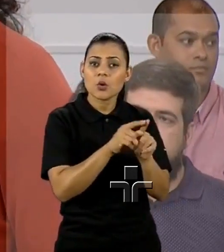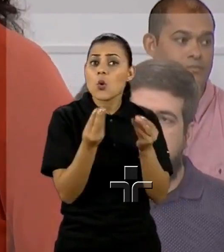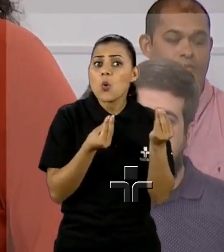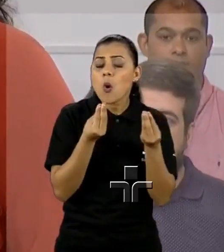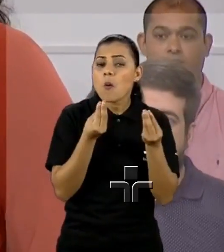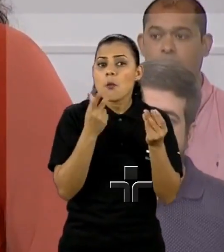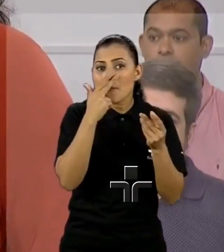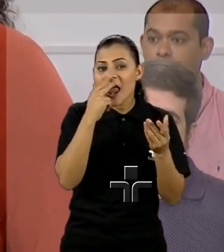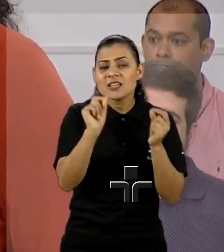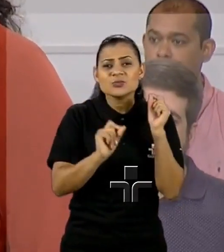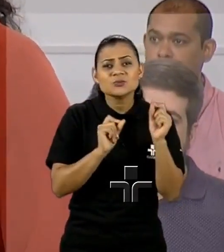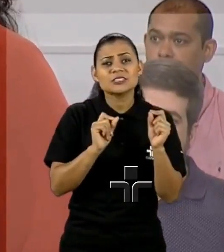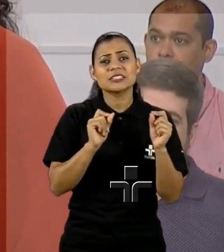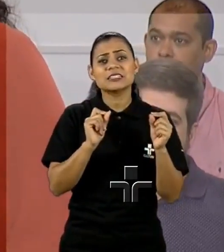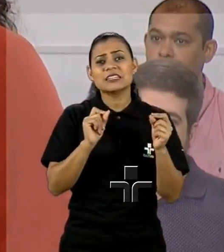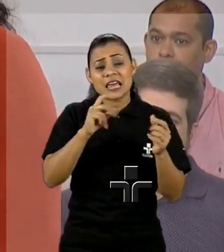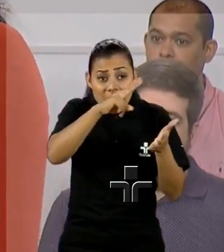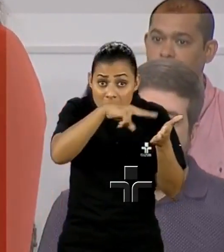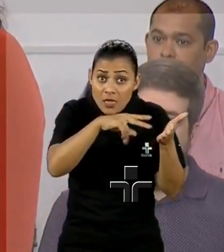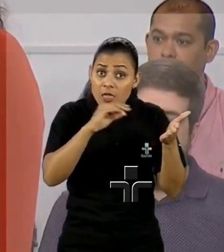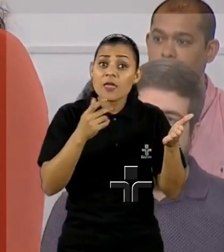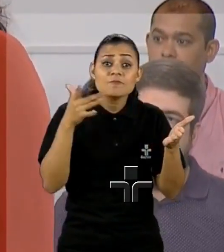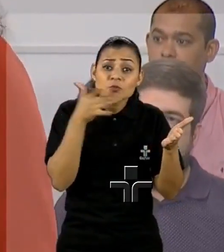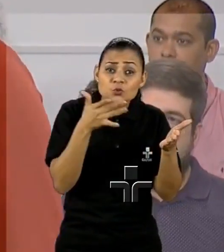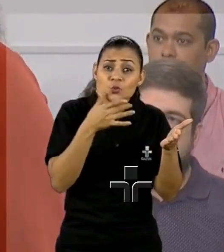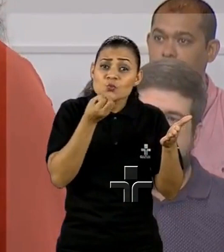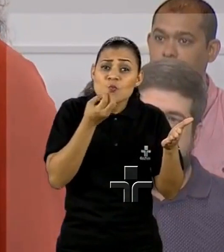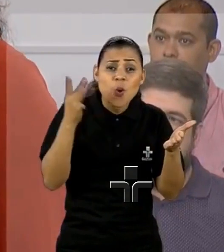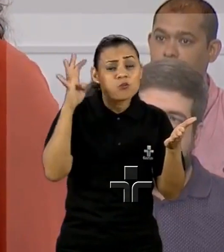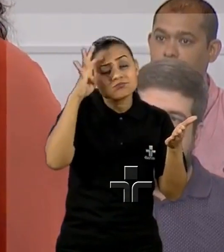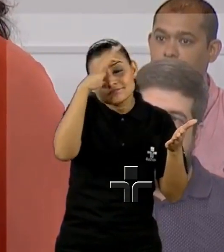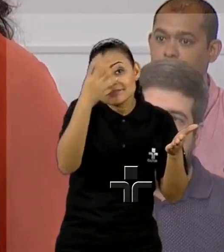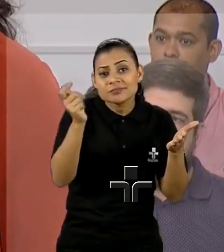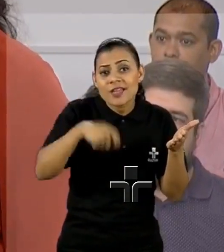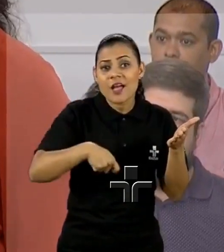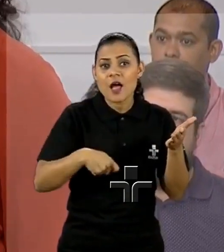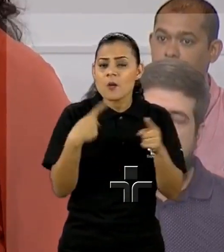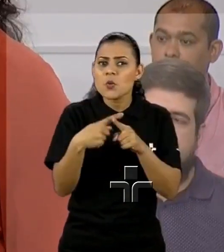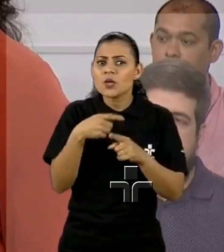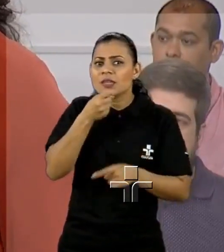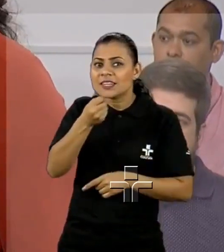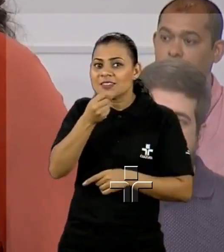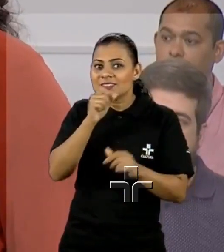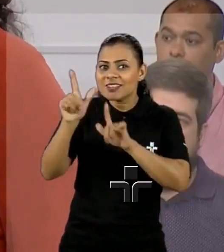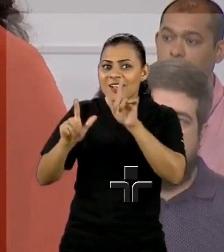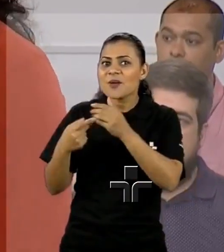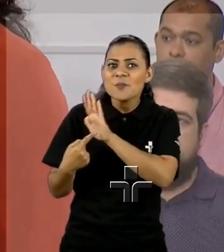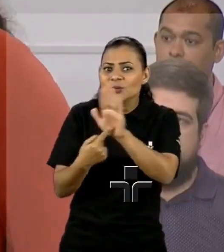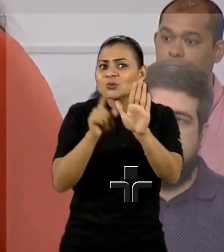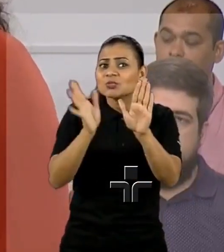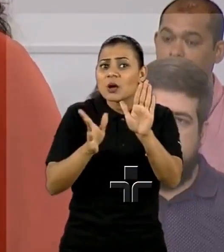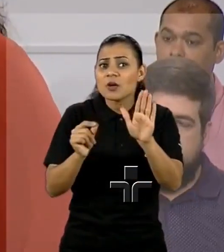perde a percepção de que ler é prazeroso? Porque o nosso entrevistado da reportagem, ele disse que as pessoas